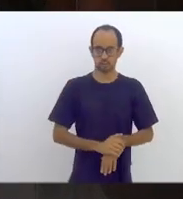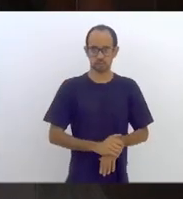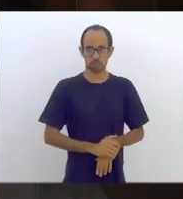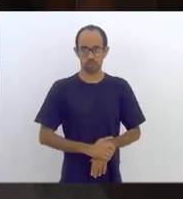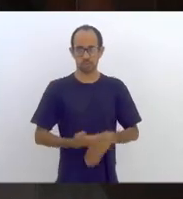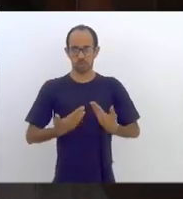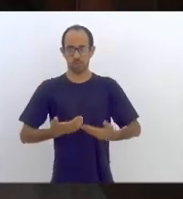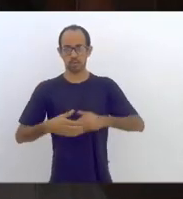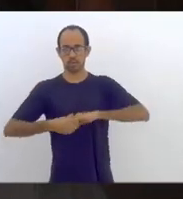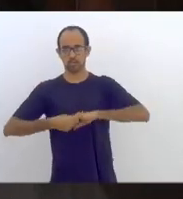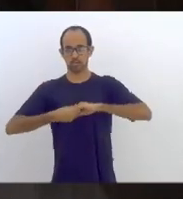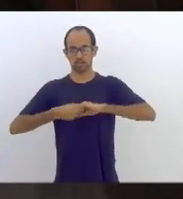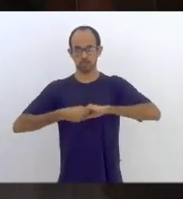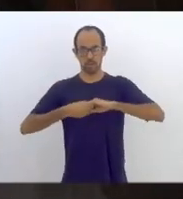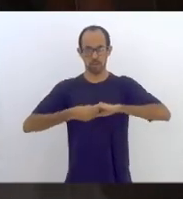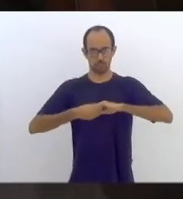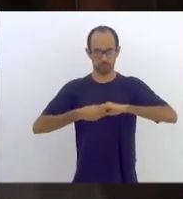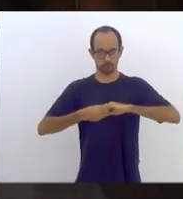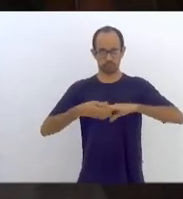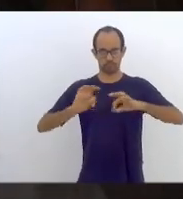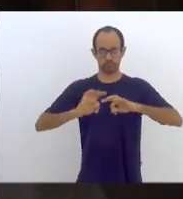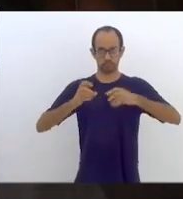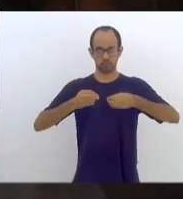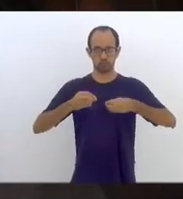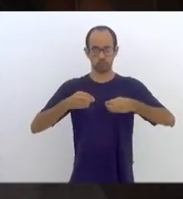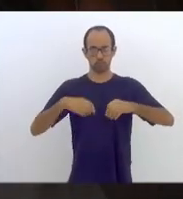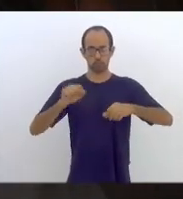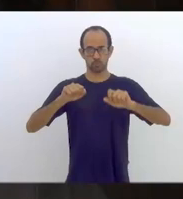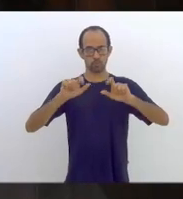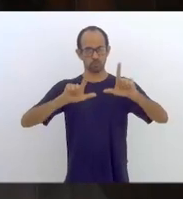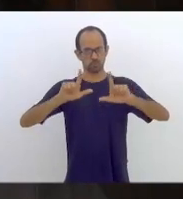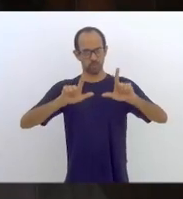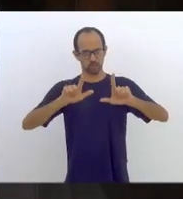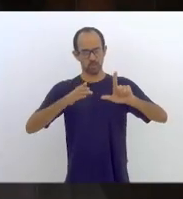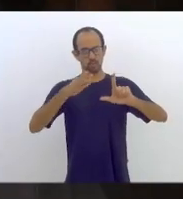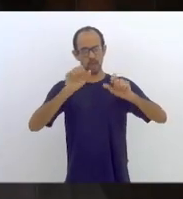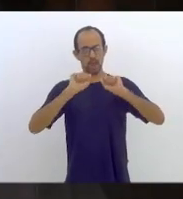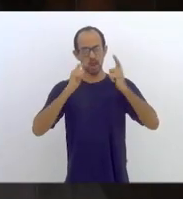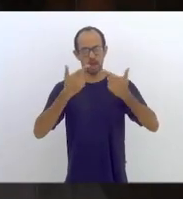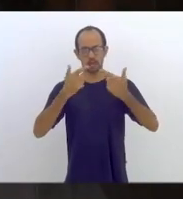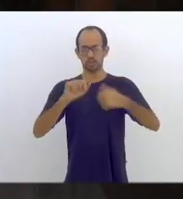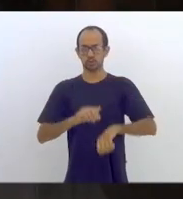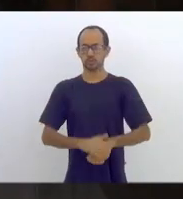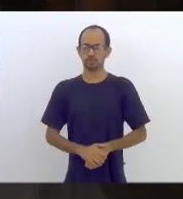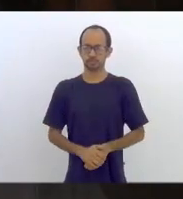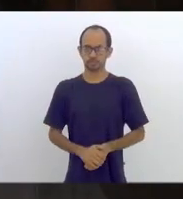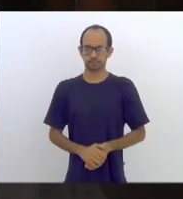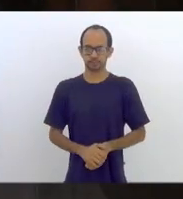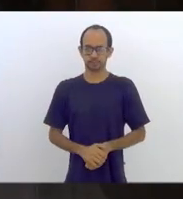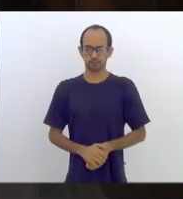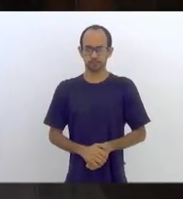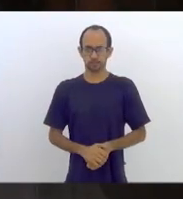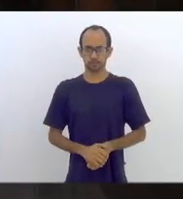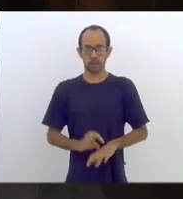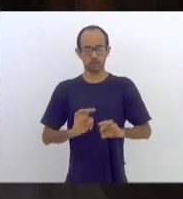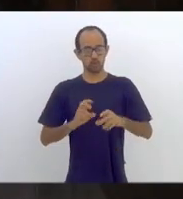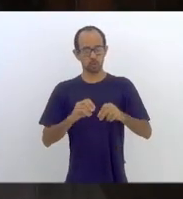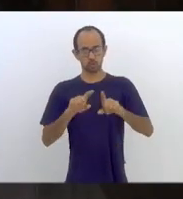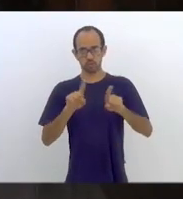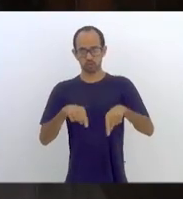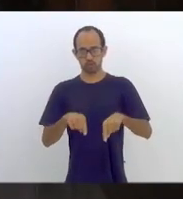quero cumprimentar a todo o telespectadores da TV alerj a todos os